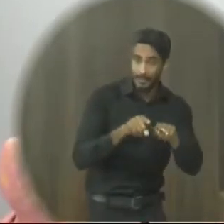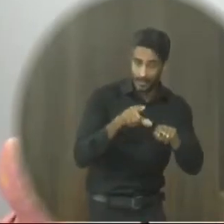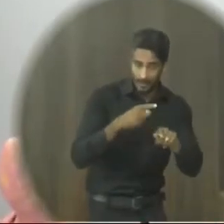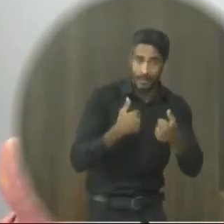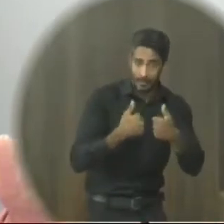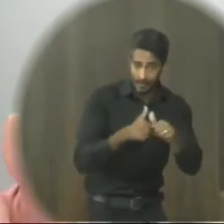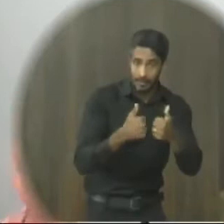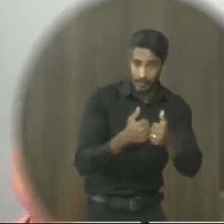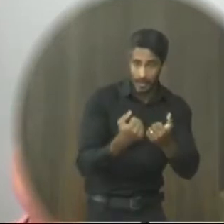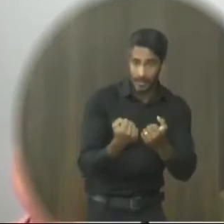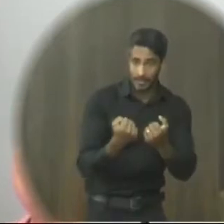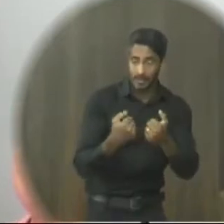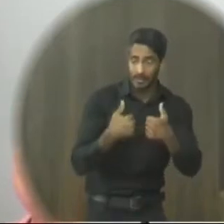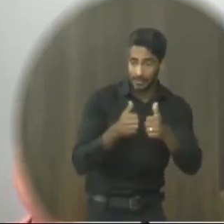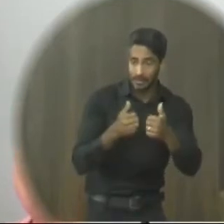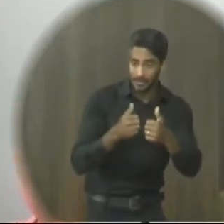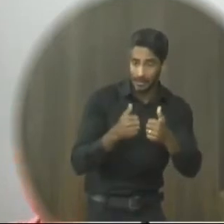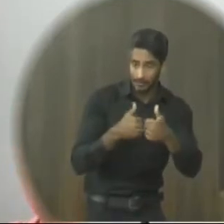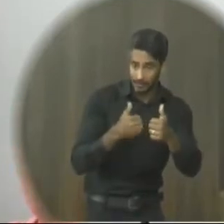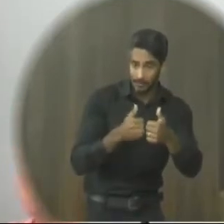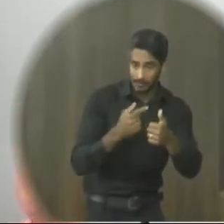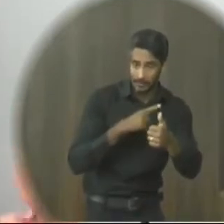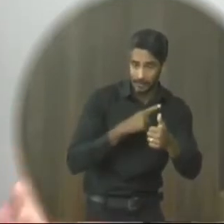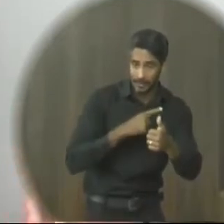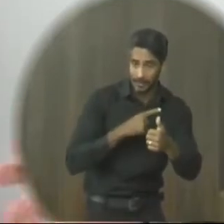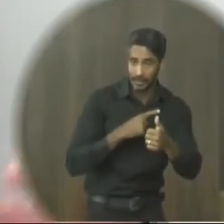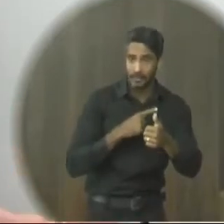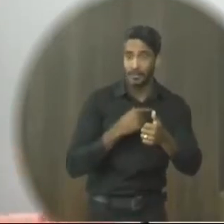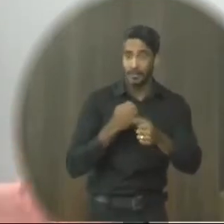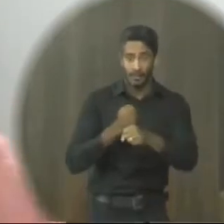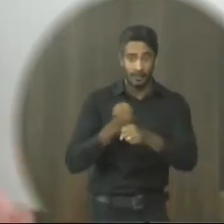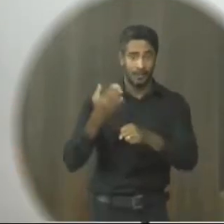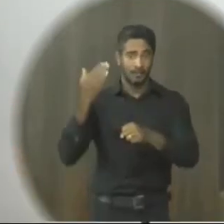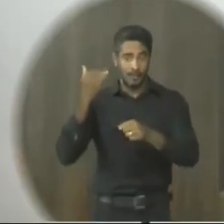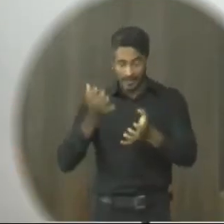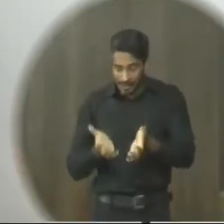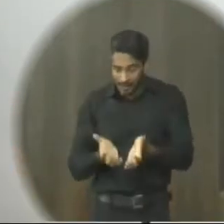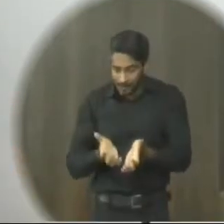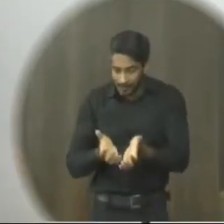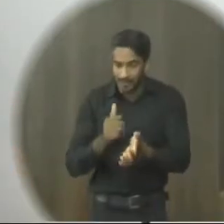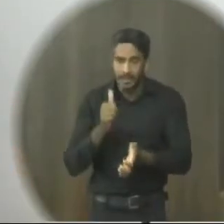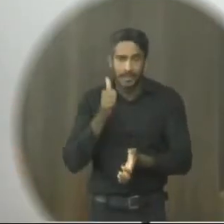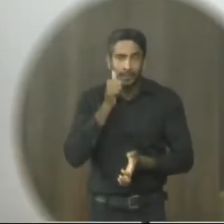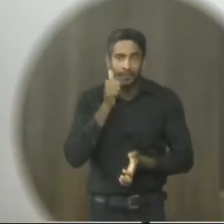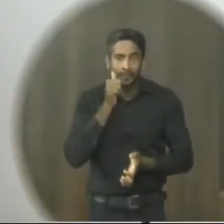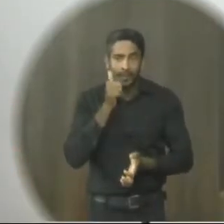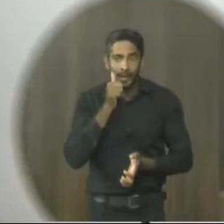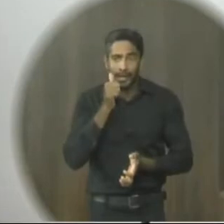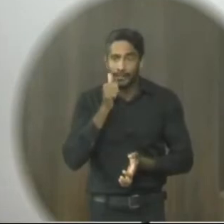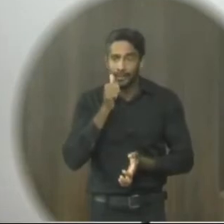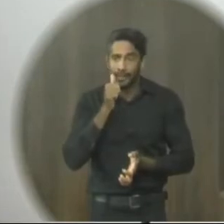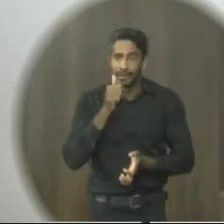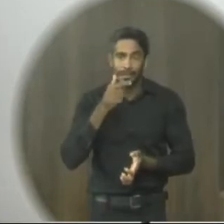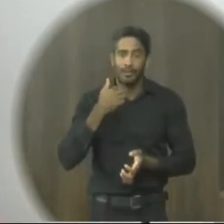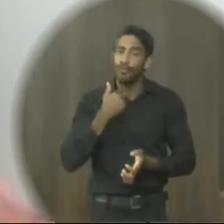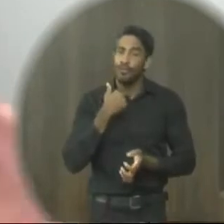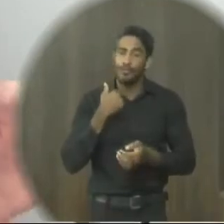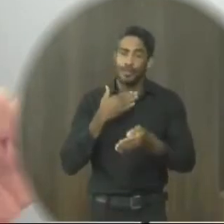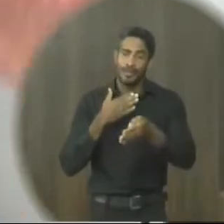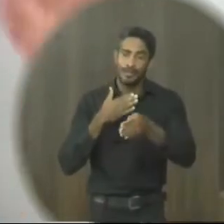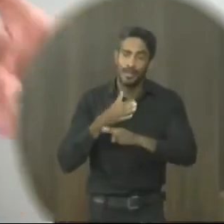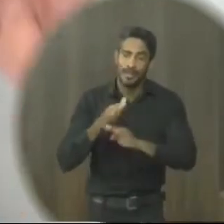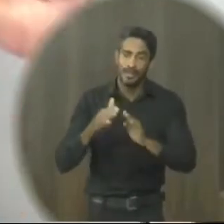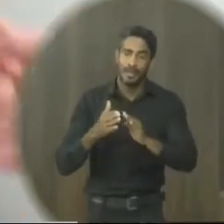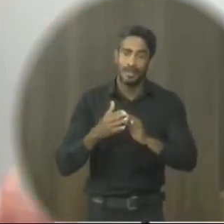óleo? O ano passado foi uma marca lá, foi brincadeira, os buracos da mesma coisa. Tem uma senhora lá, ela não pode sair da casa dela. Tá a